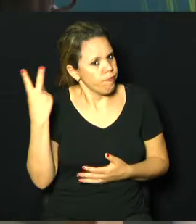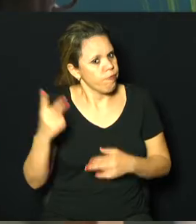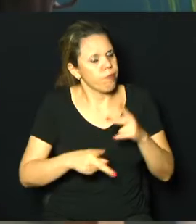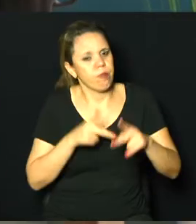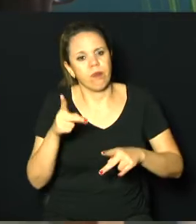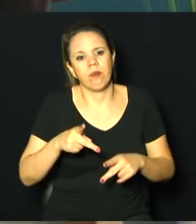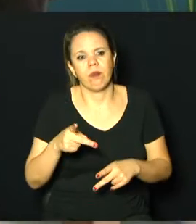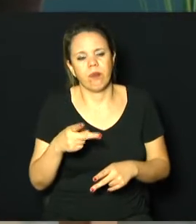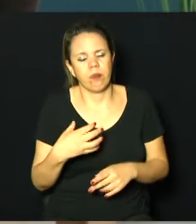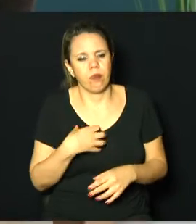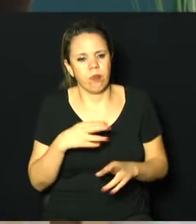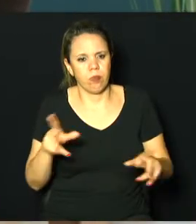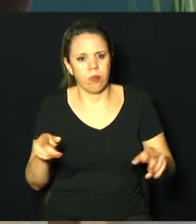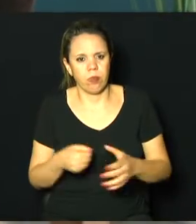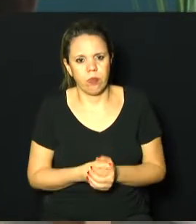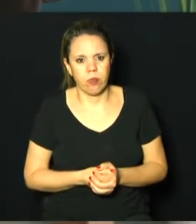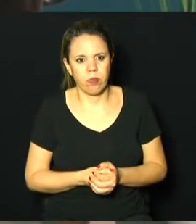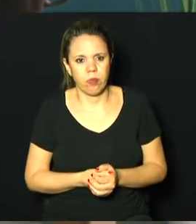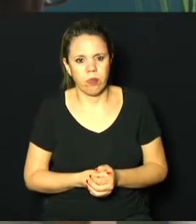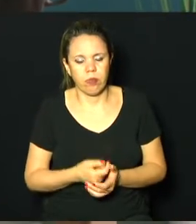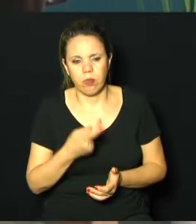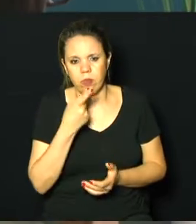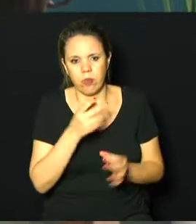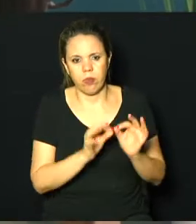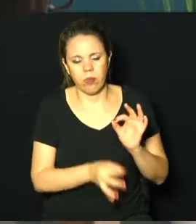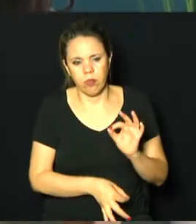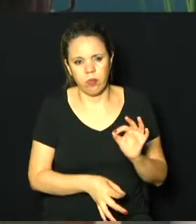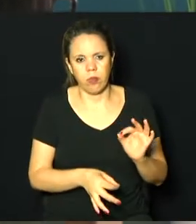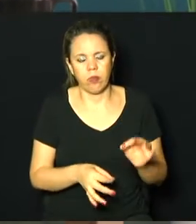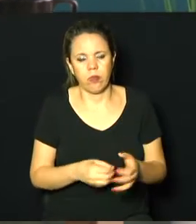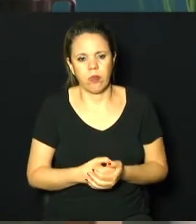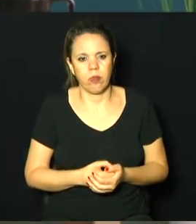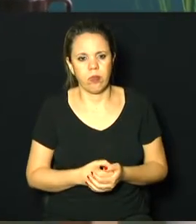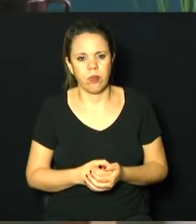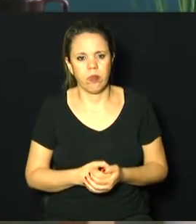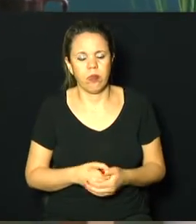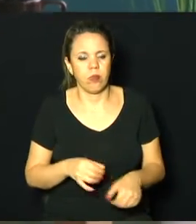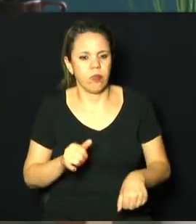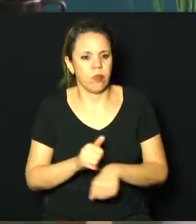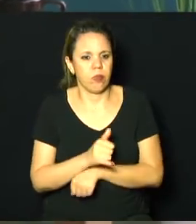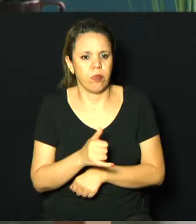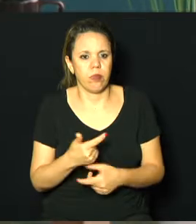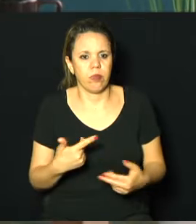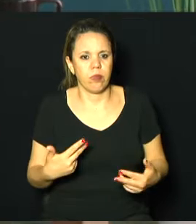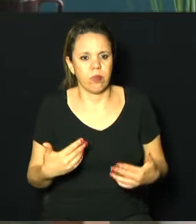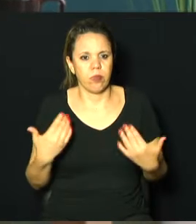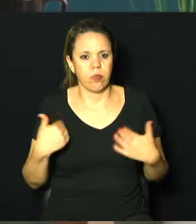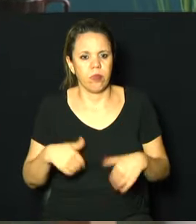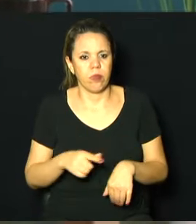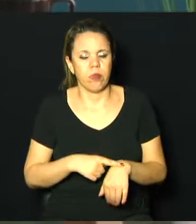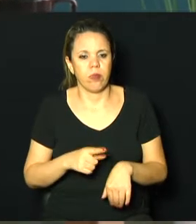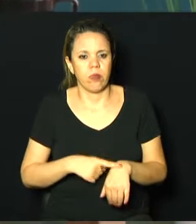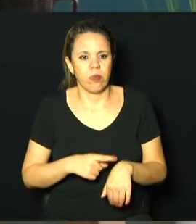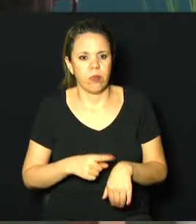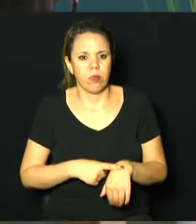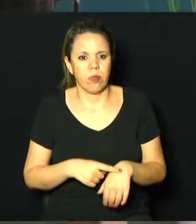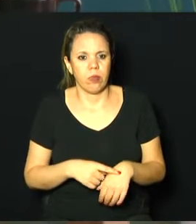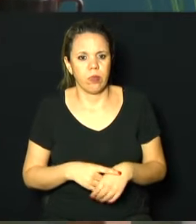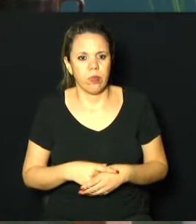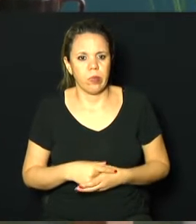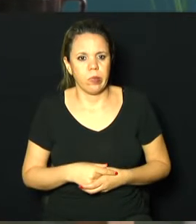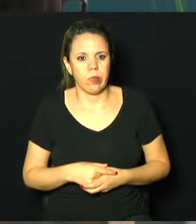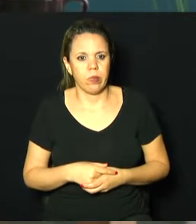as pessoas de uma maneira diferente, porque a gente tem falado tanto dessa ausência física, talvez seja um momento, né,